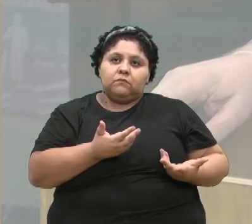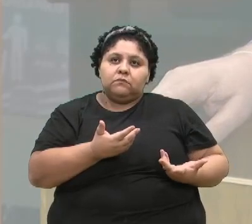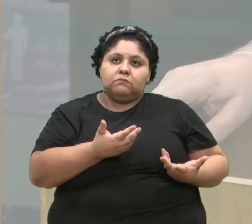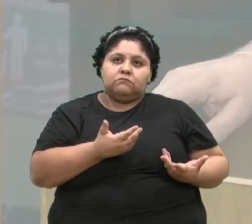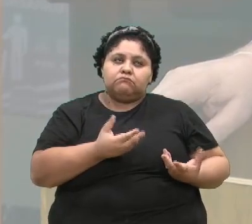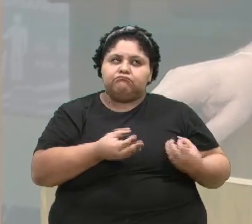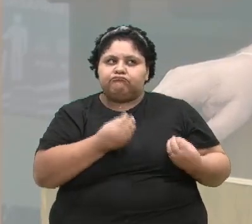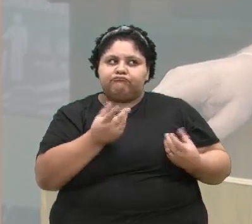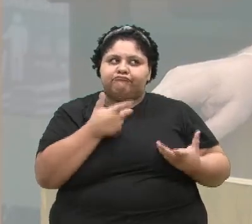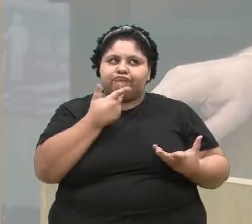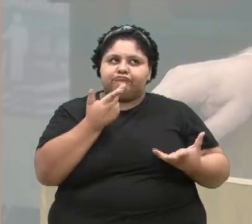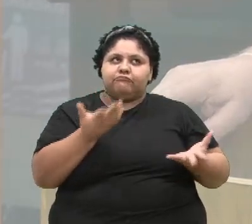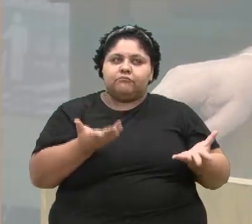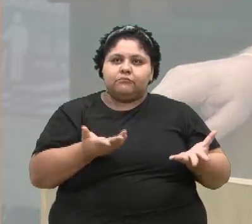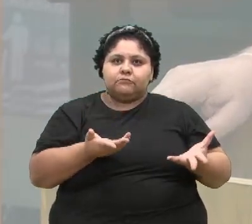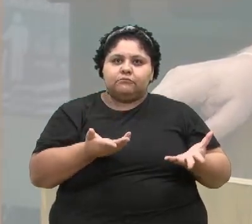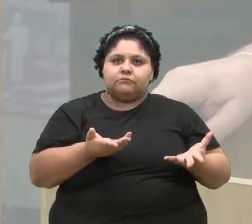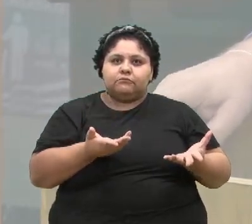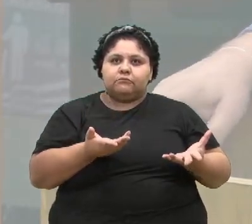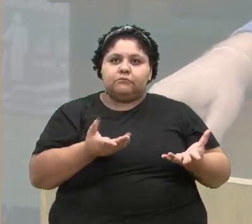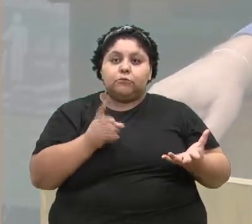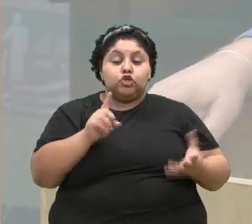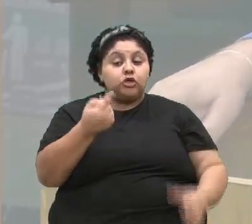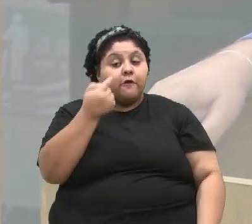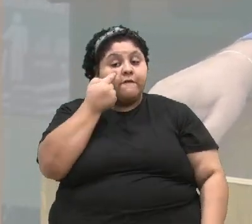como é que eu vou dizer assim, só